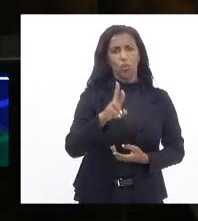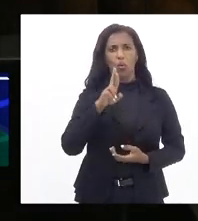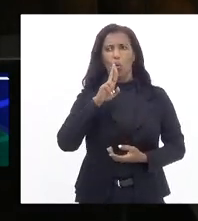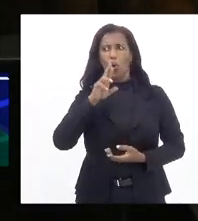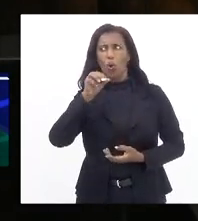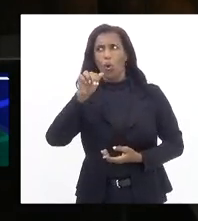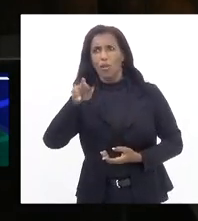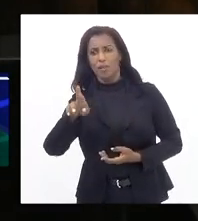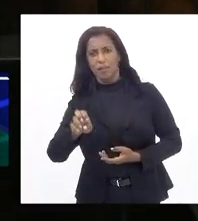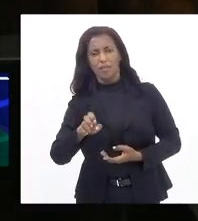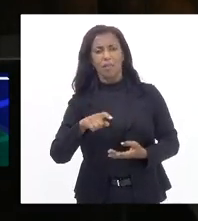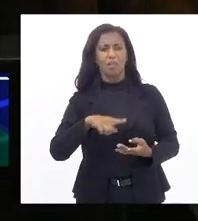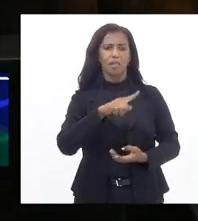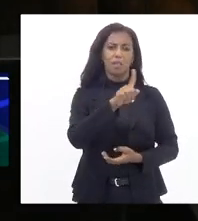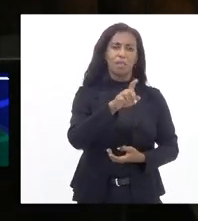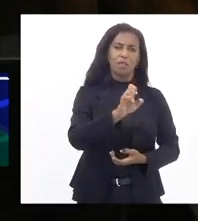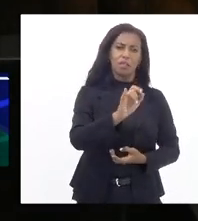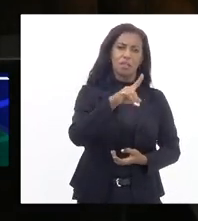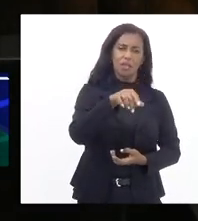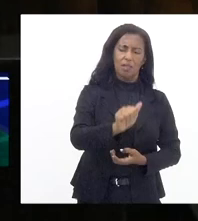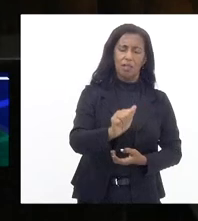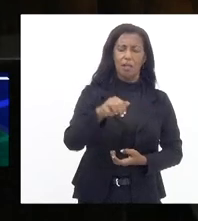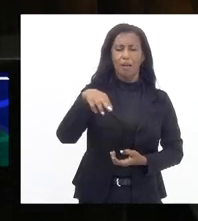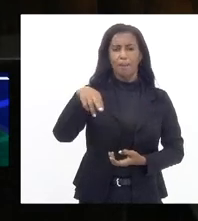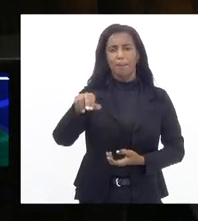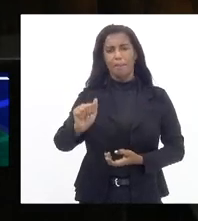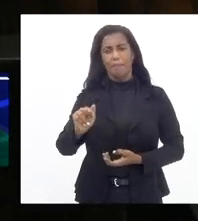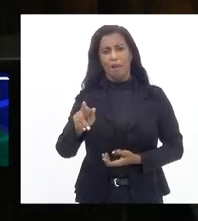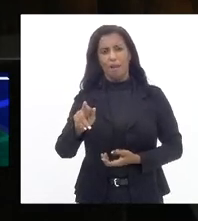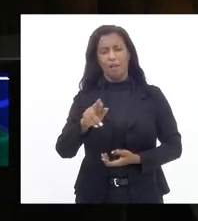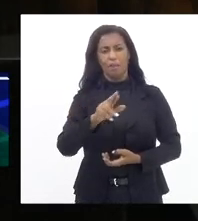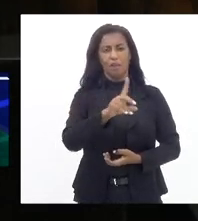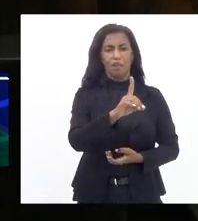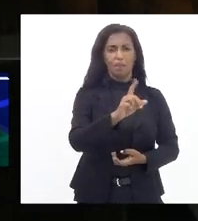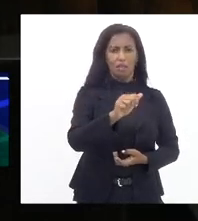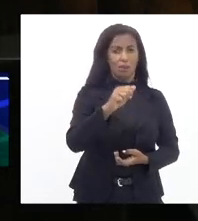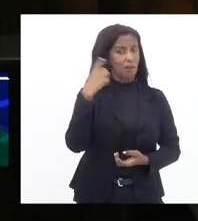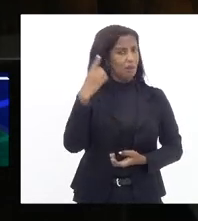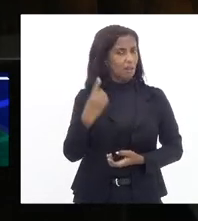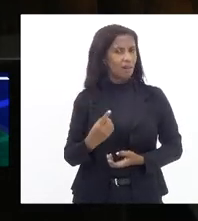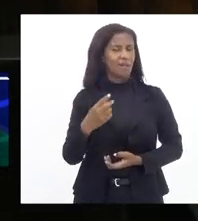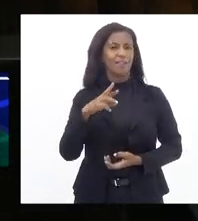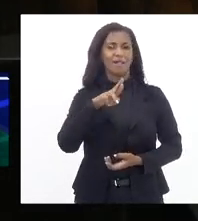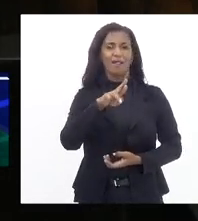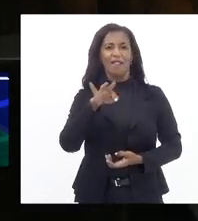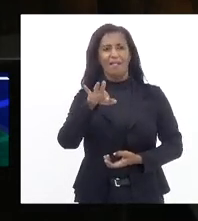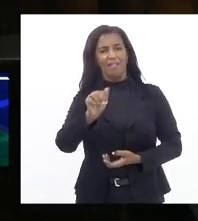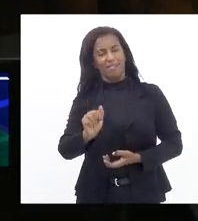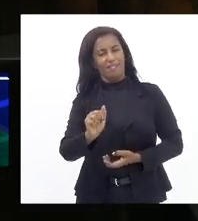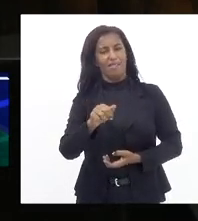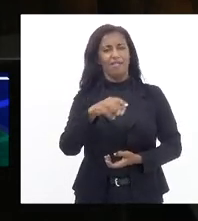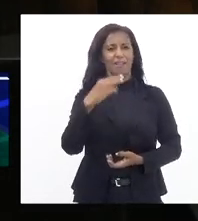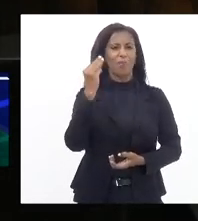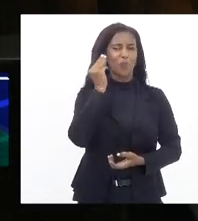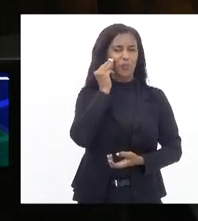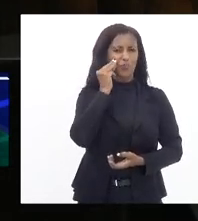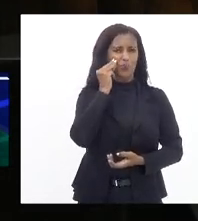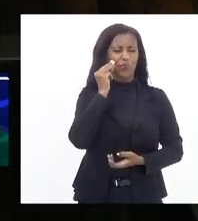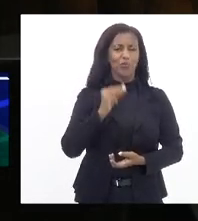Félix, Zeidan, Marta Rocha, Dani Monteiro, Renata Souza, Mônica